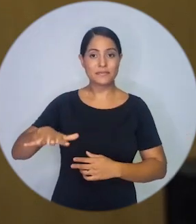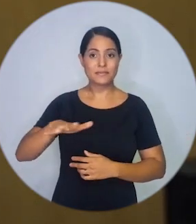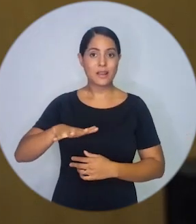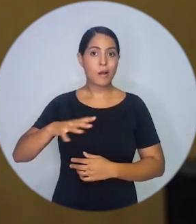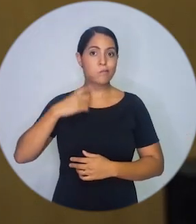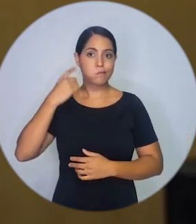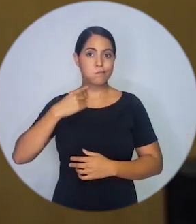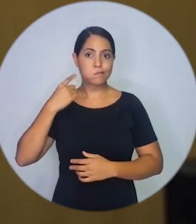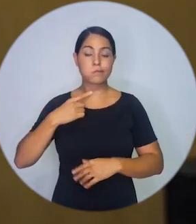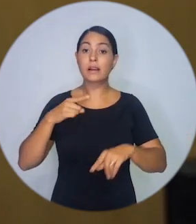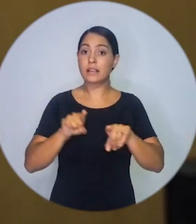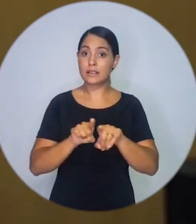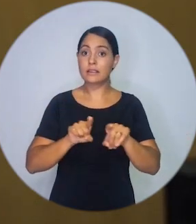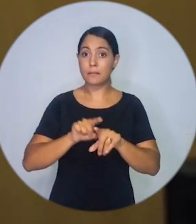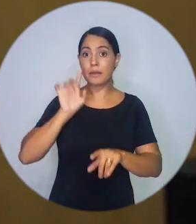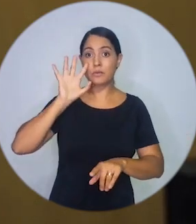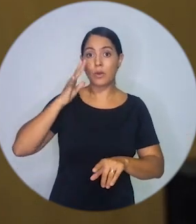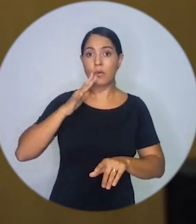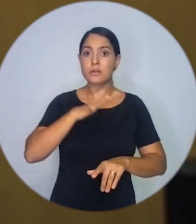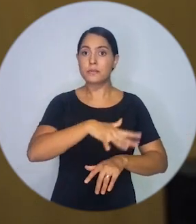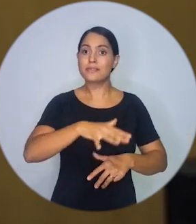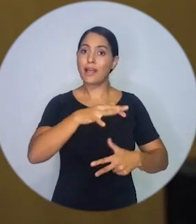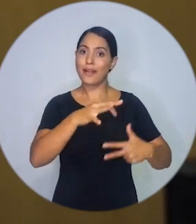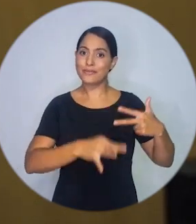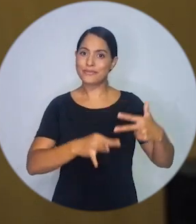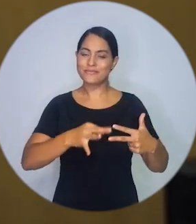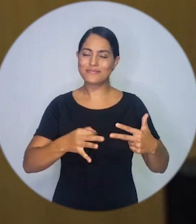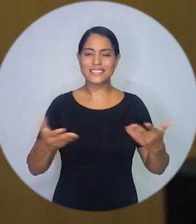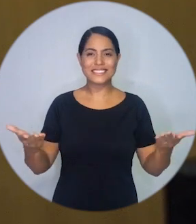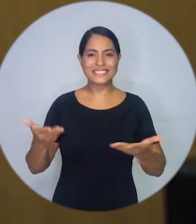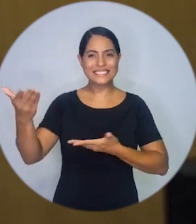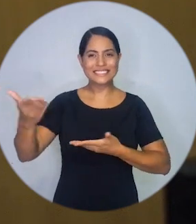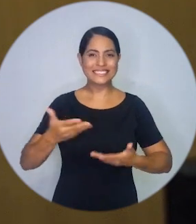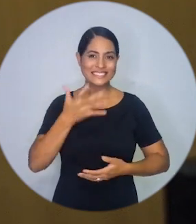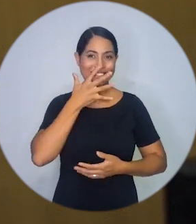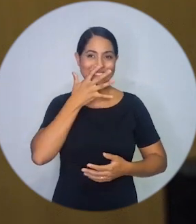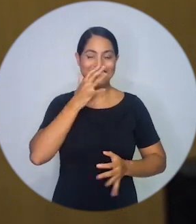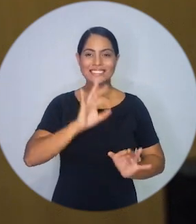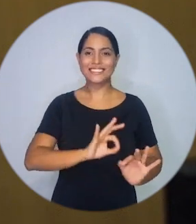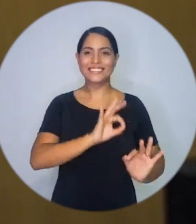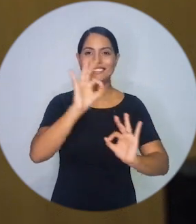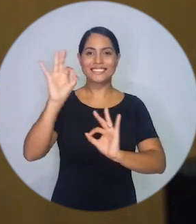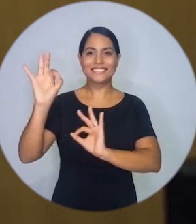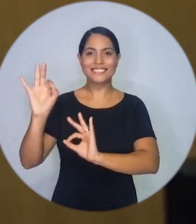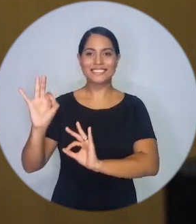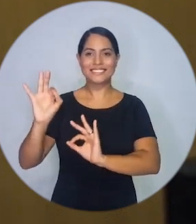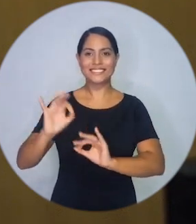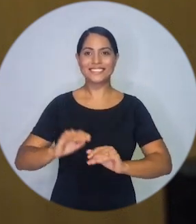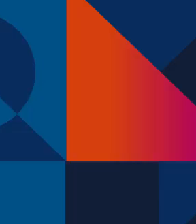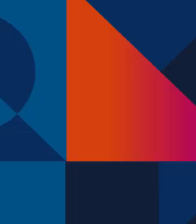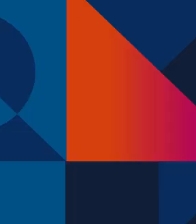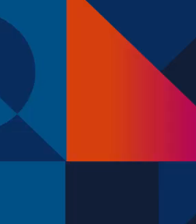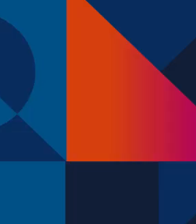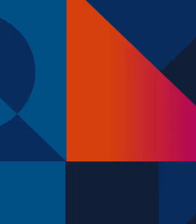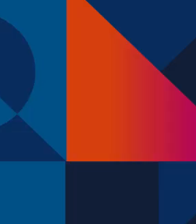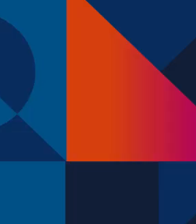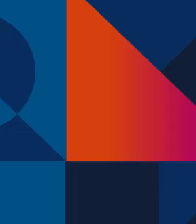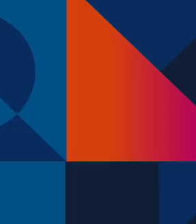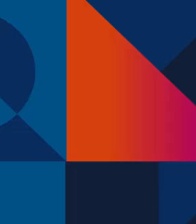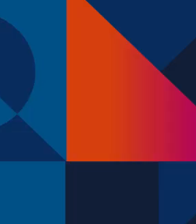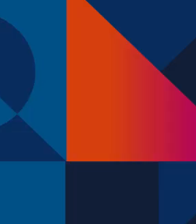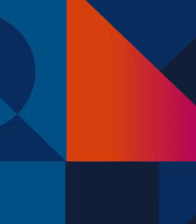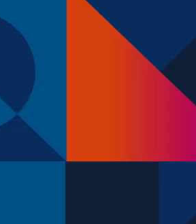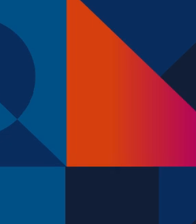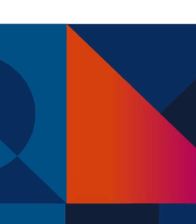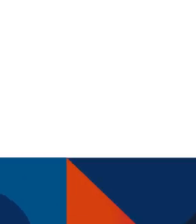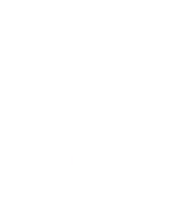das novidades da advocacia e dos últimos acontecimentos do Judiciário. Fique com a gente, já estamos no ar.